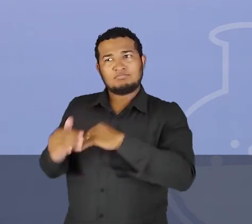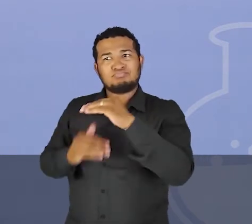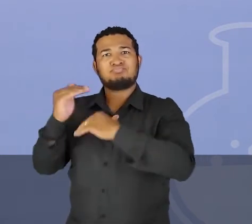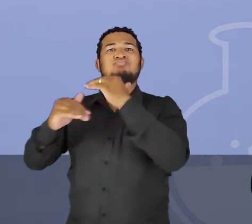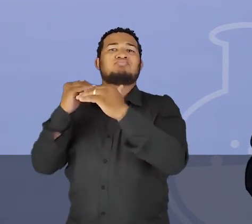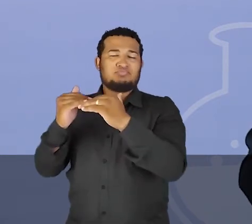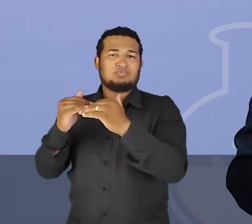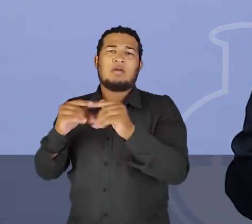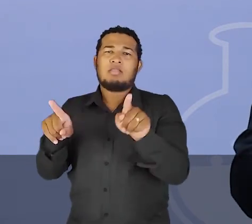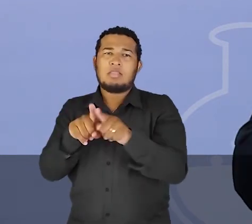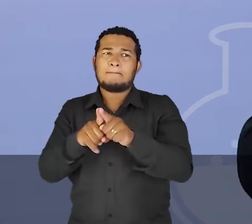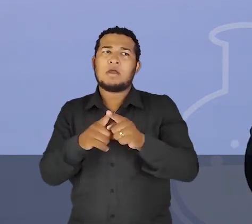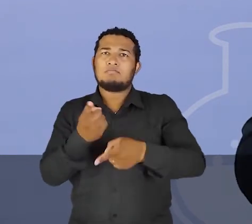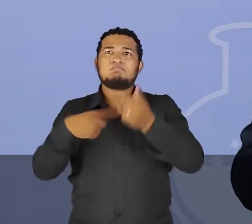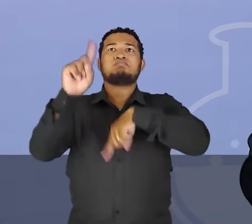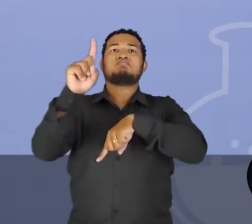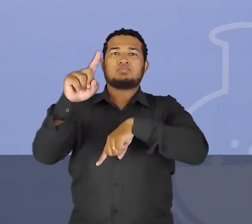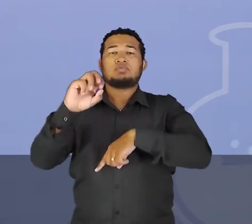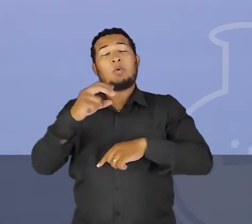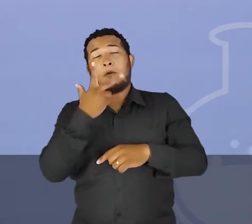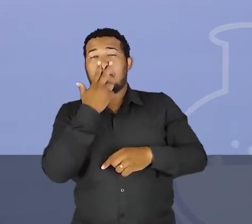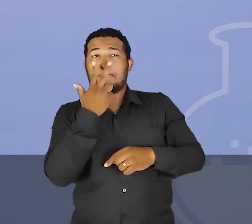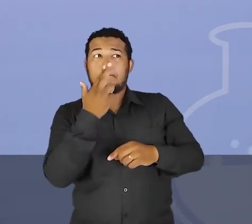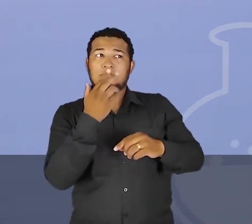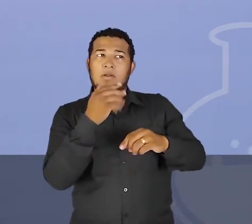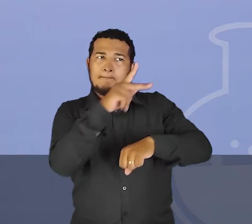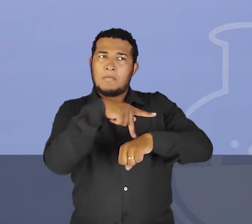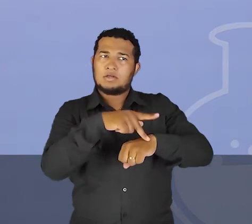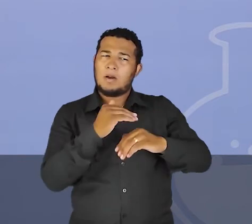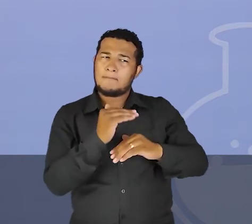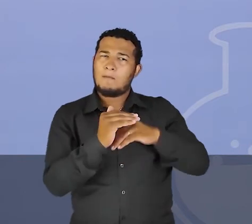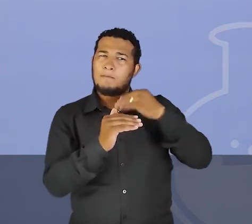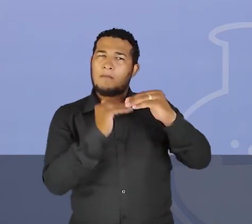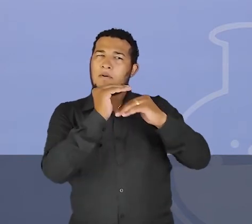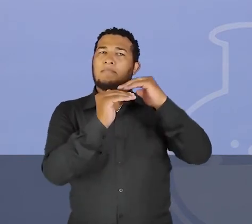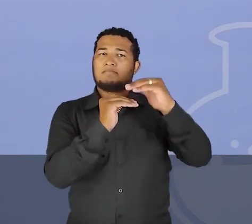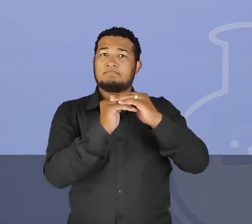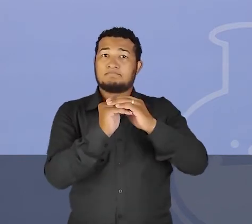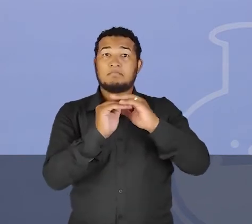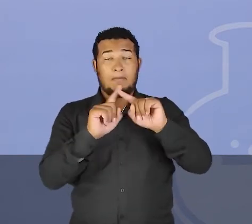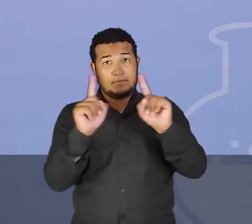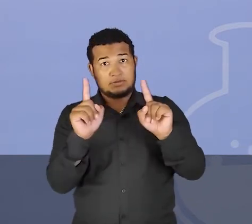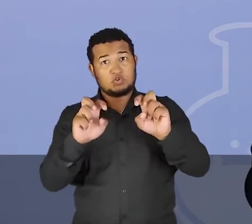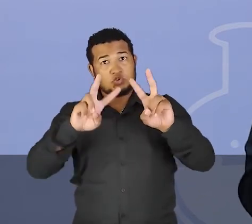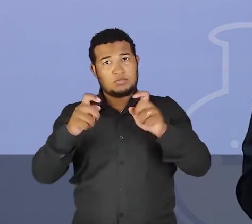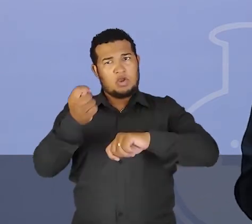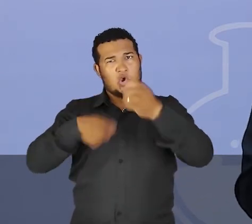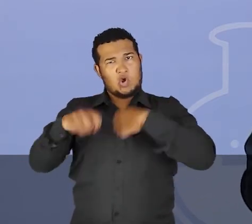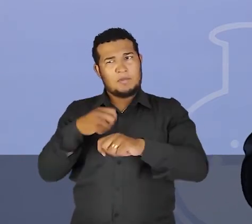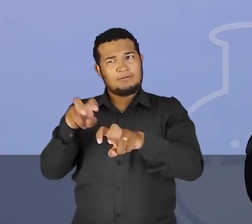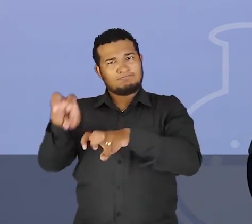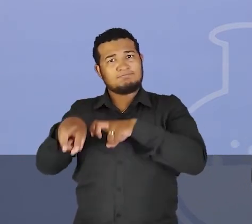desenvolvimento, os países emergentes, como os países desenvolvidos. Mas quando nós falamos na economia